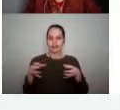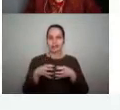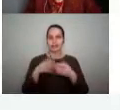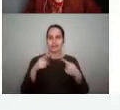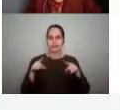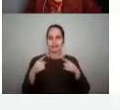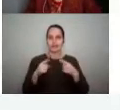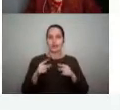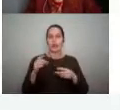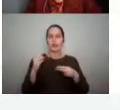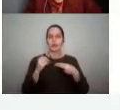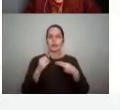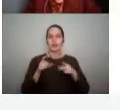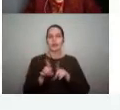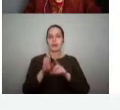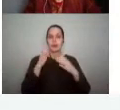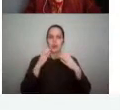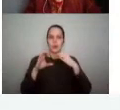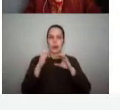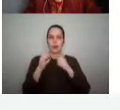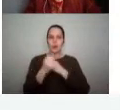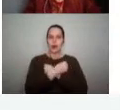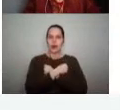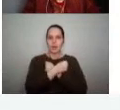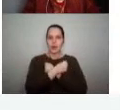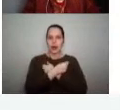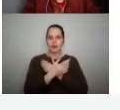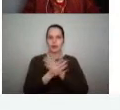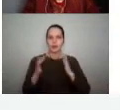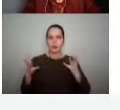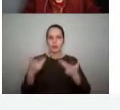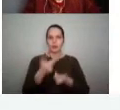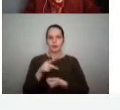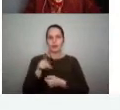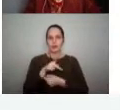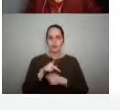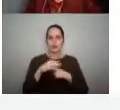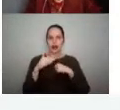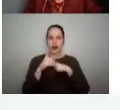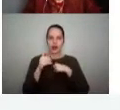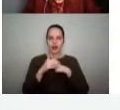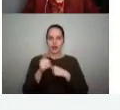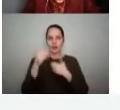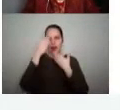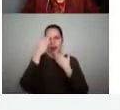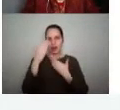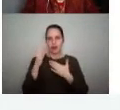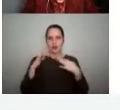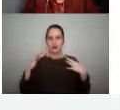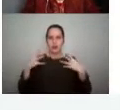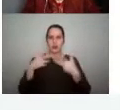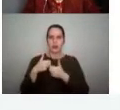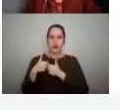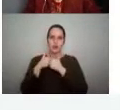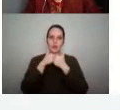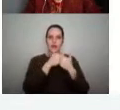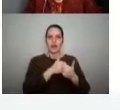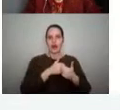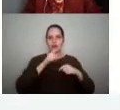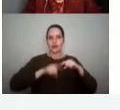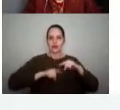nossos docentes, com muito carinho. A gente agradece todos que acompanharam essas atividades.